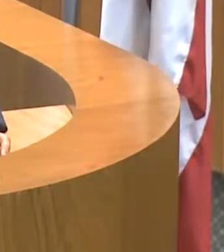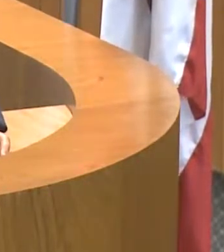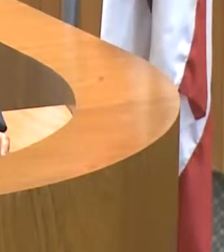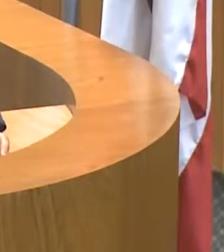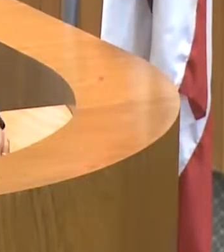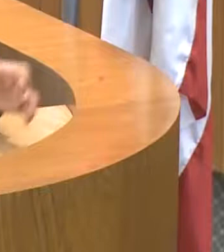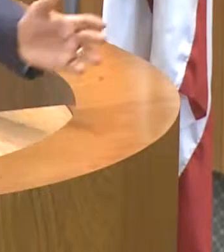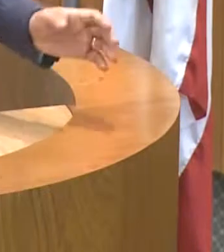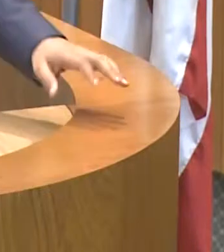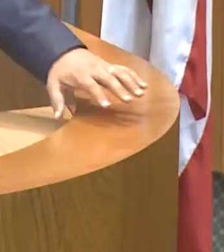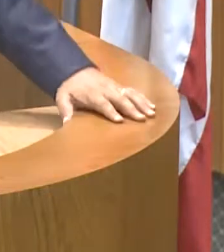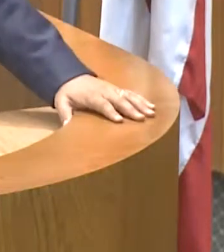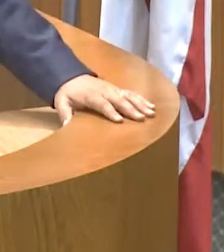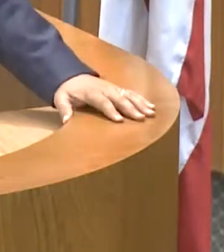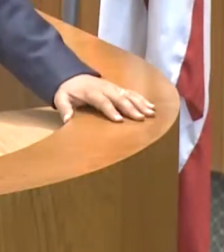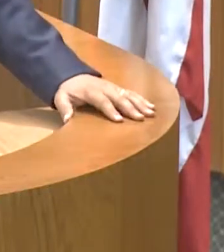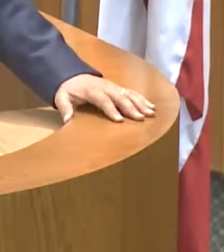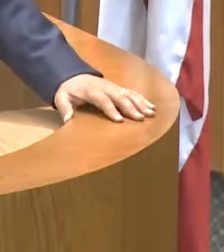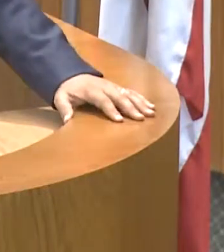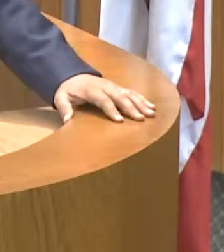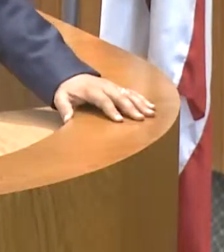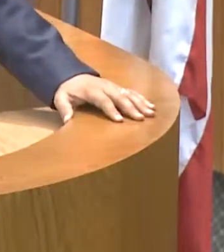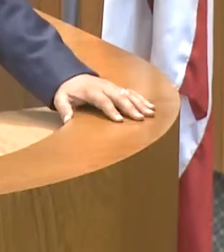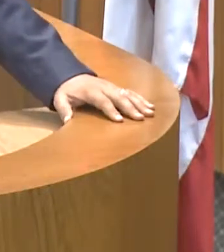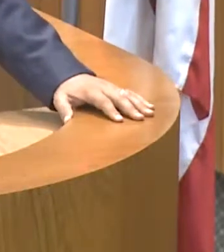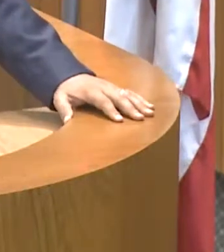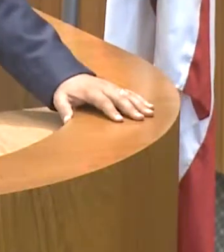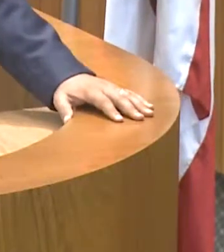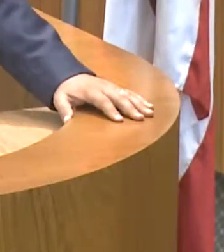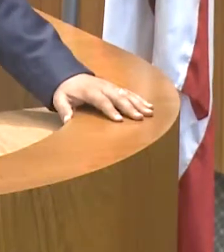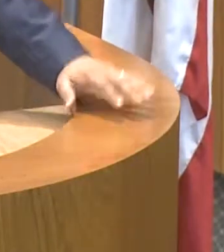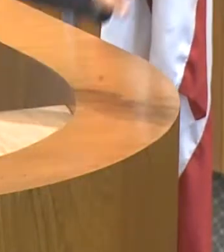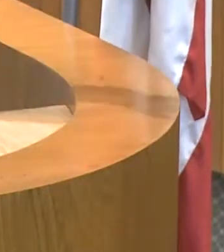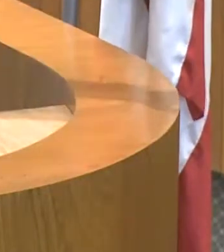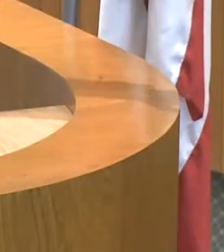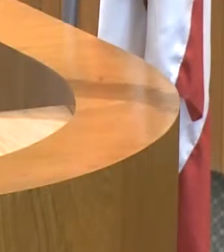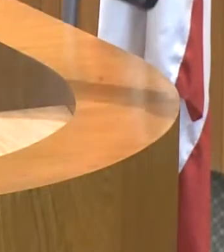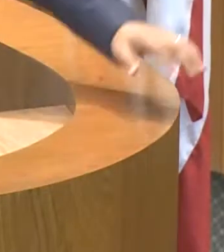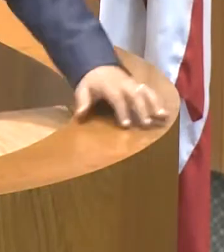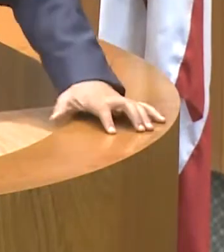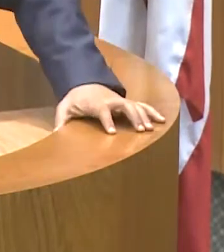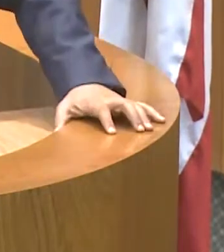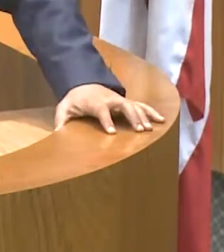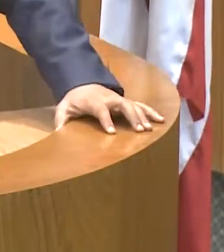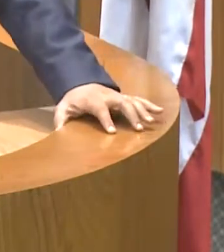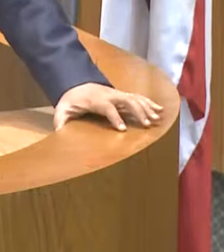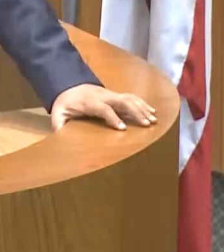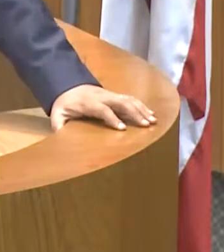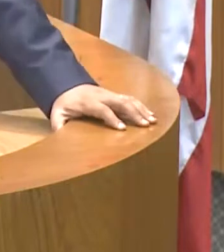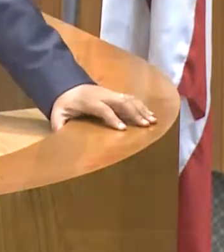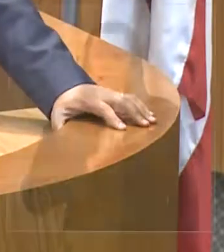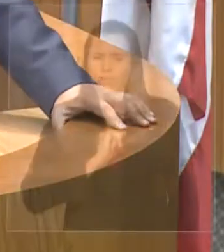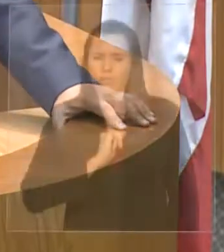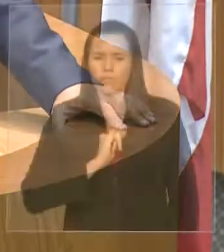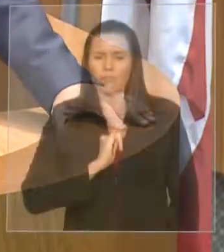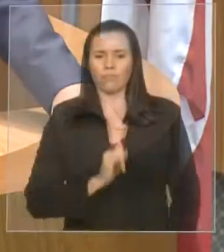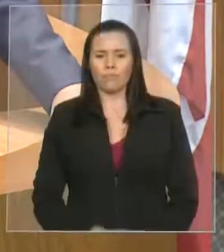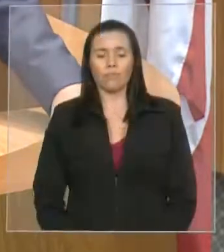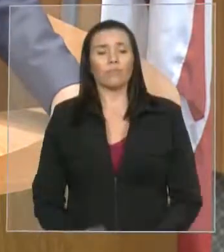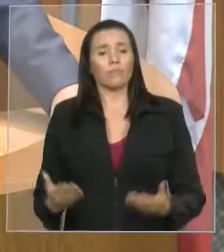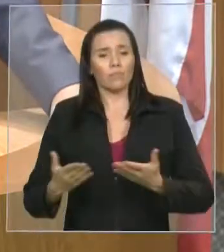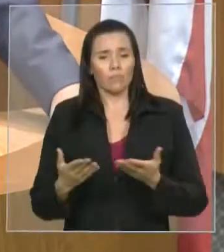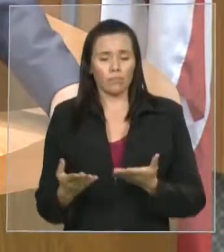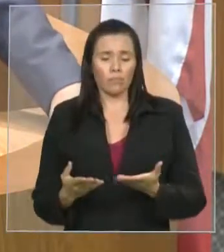da Polícia Militar. Foi comandante dos 2 batalhões de Imperatriz, comandante de policiamento de área e hoje é comandante